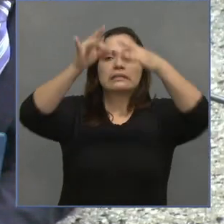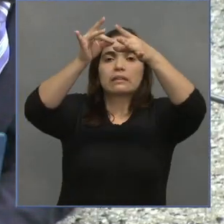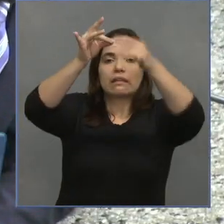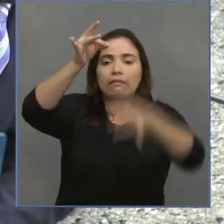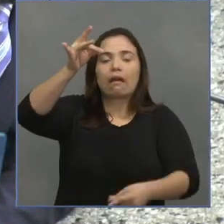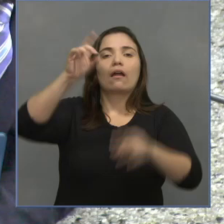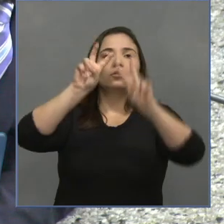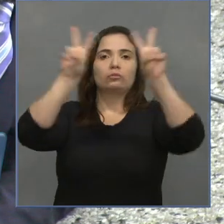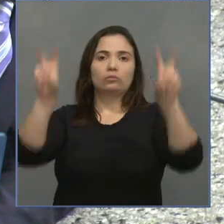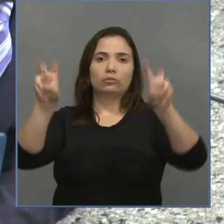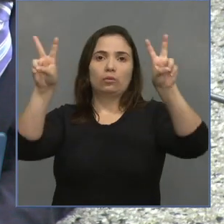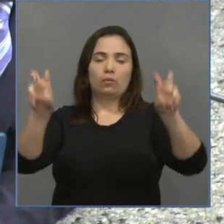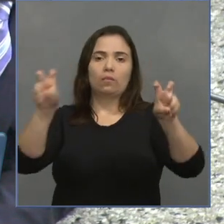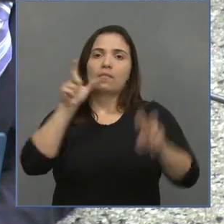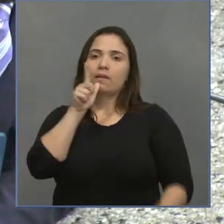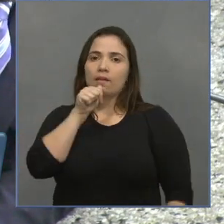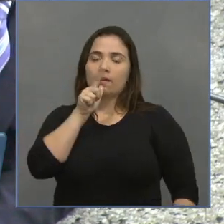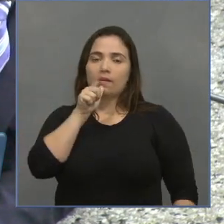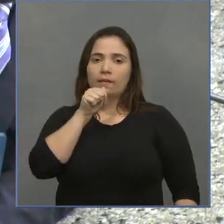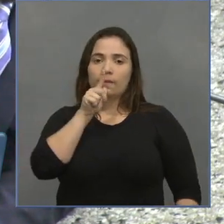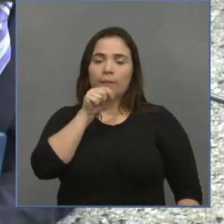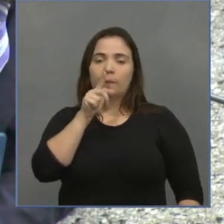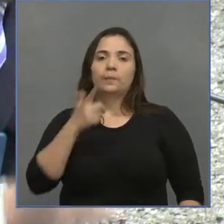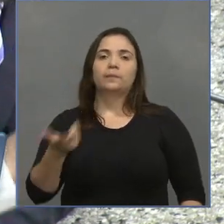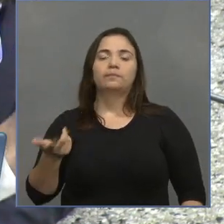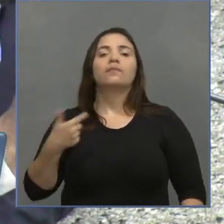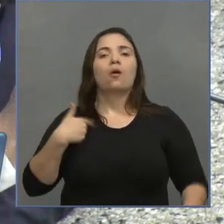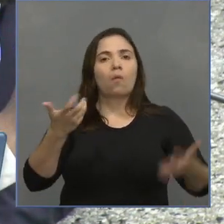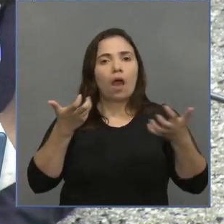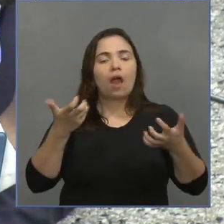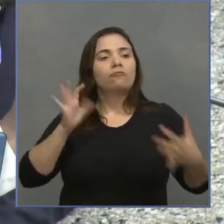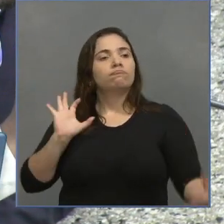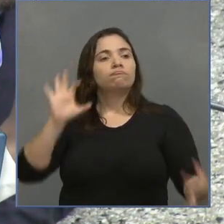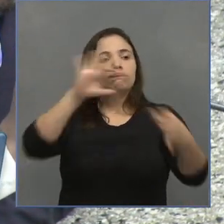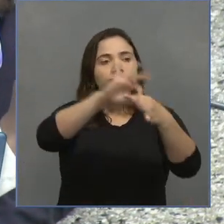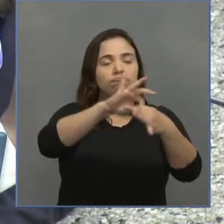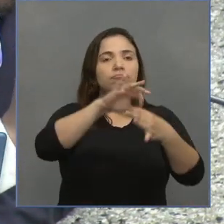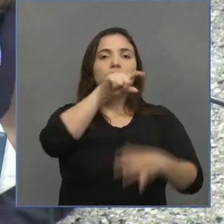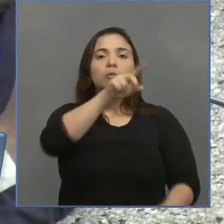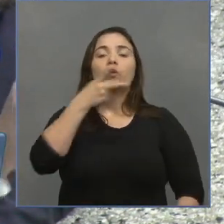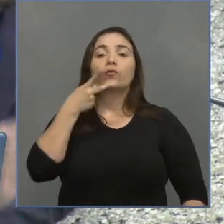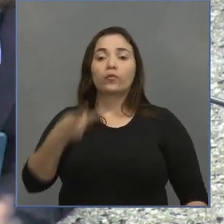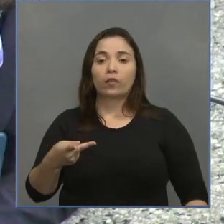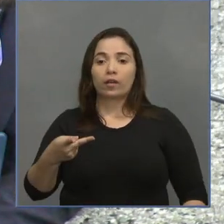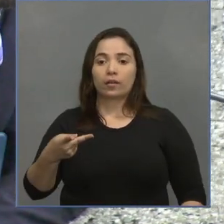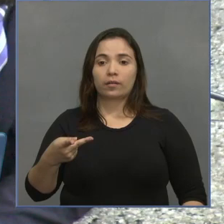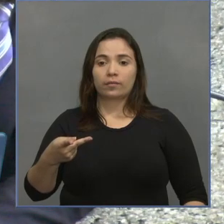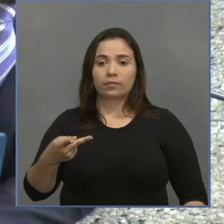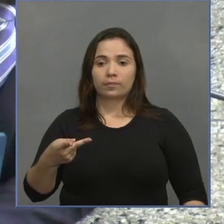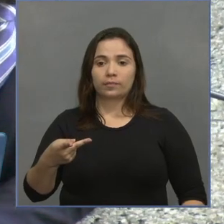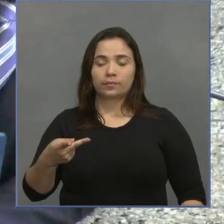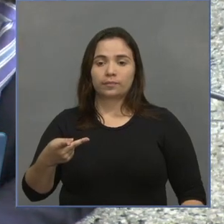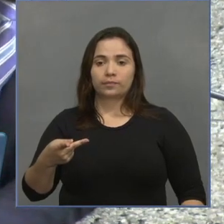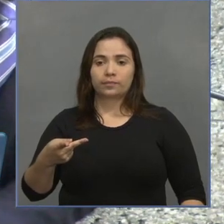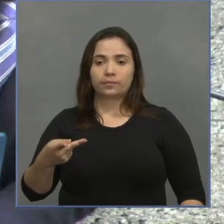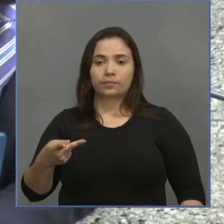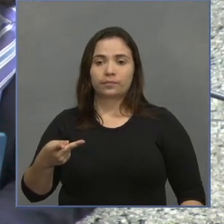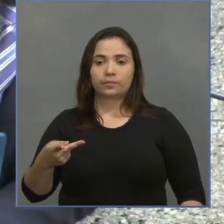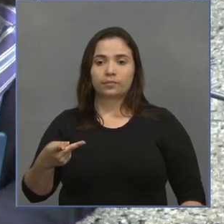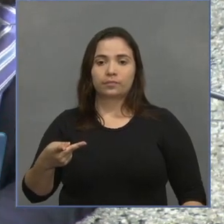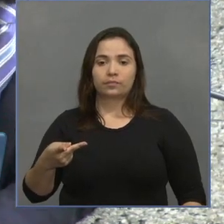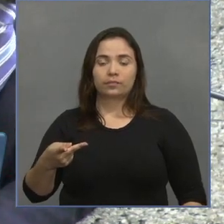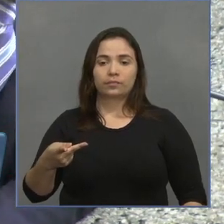tema. E eu queria reforçar no ponto que Vossa Excelência diz que quando nós